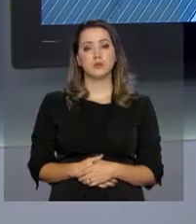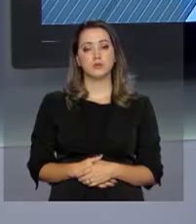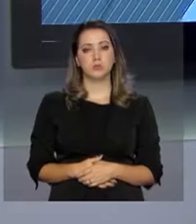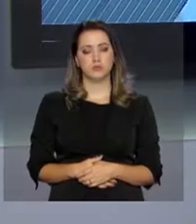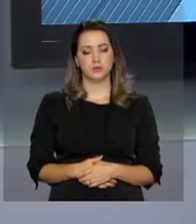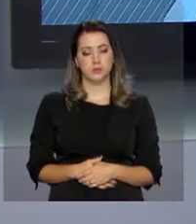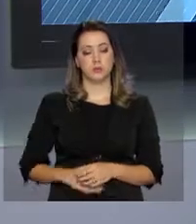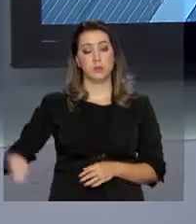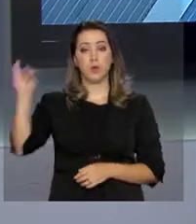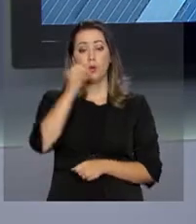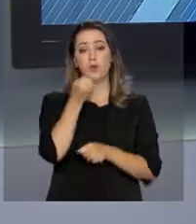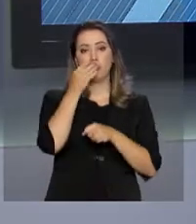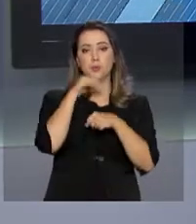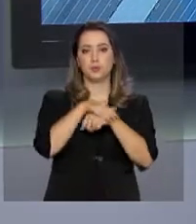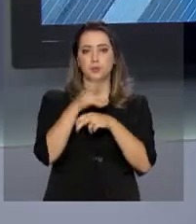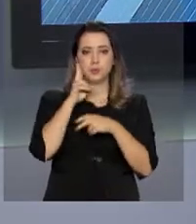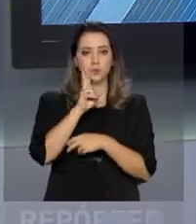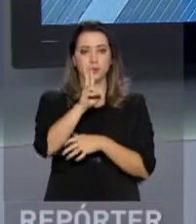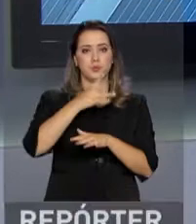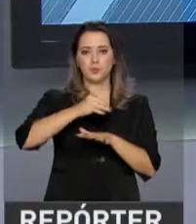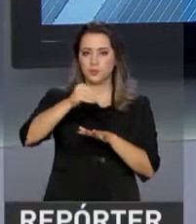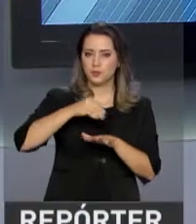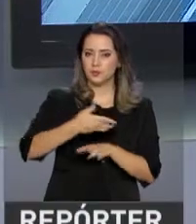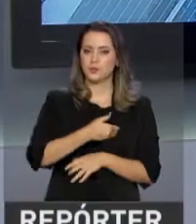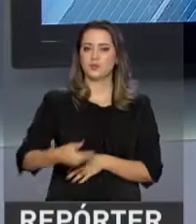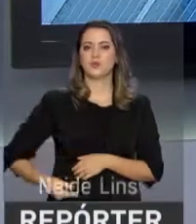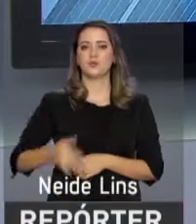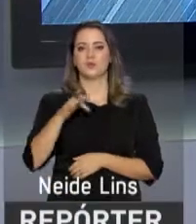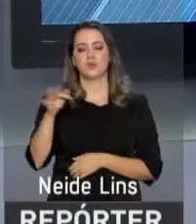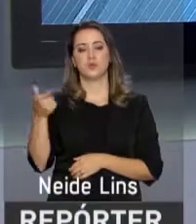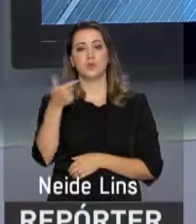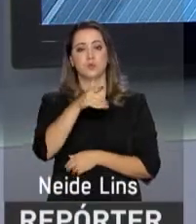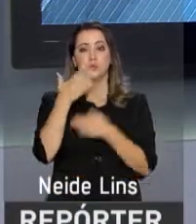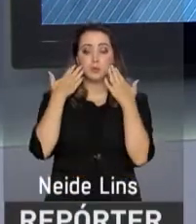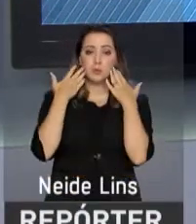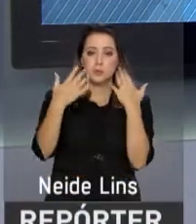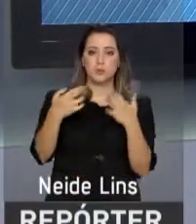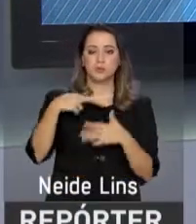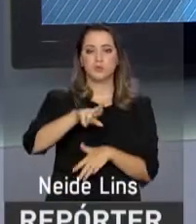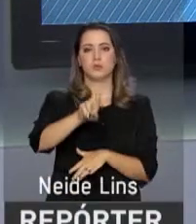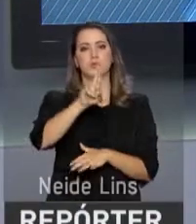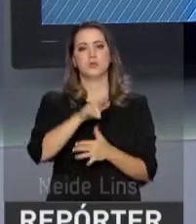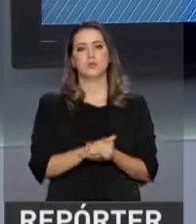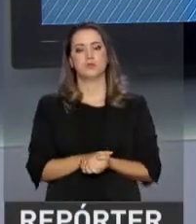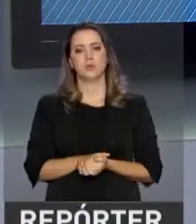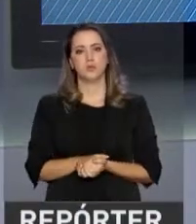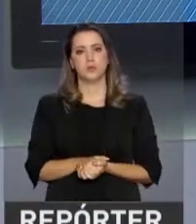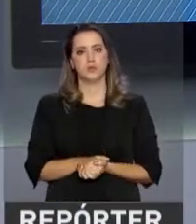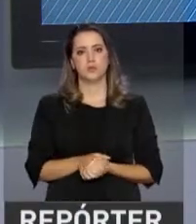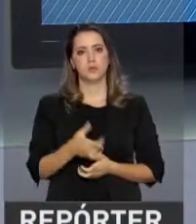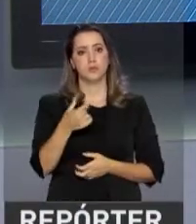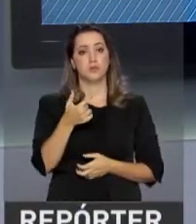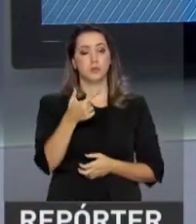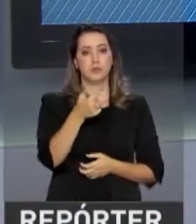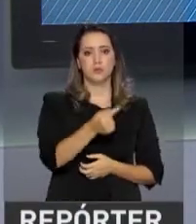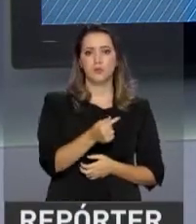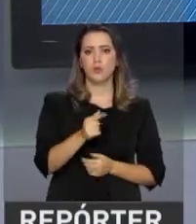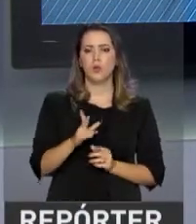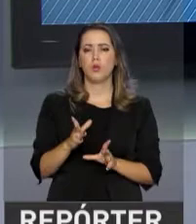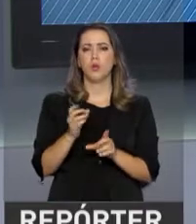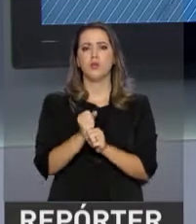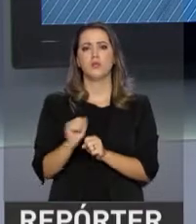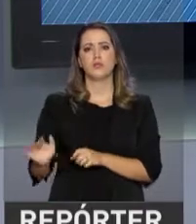Olá, boa noite. Acompanhe agora as notícias do governo federal em mais uma edição do Repórter NBR. 2017